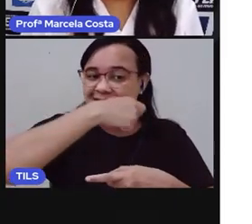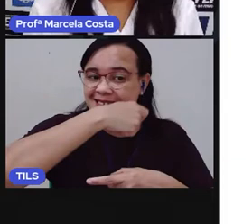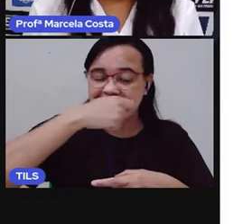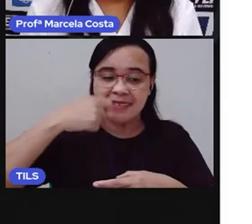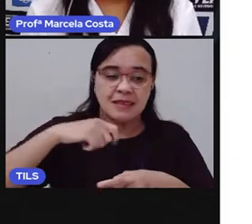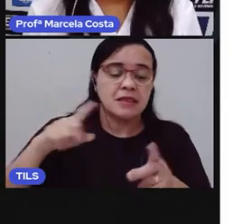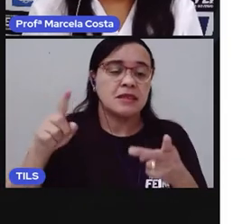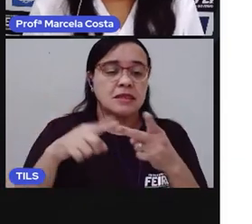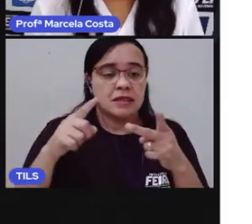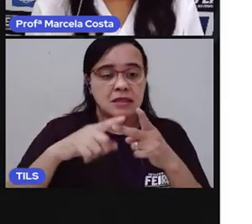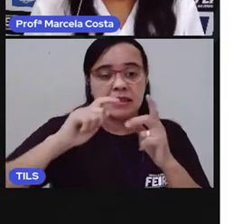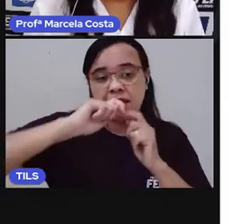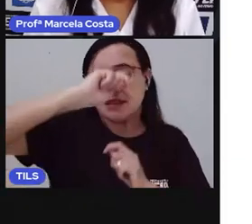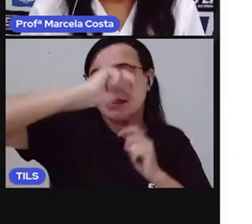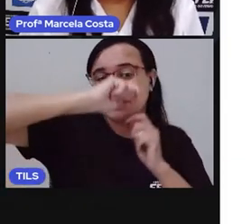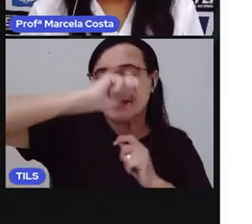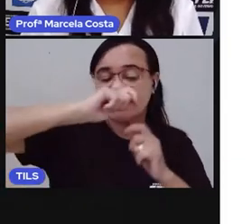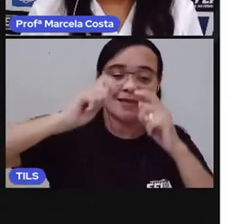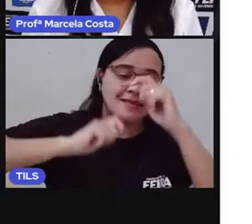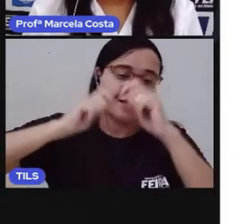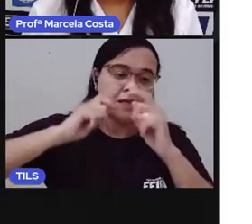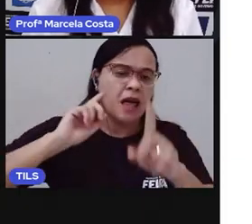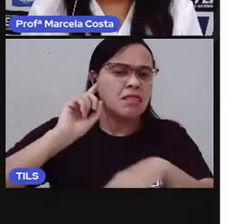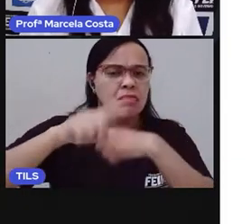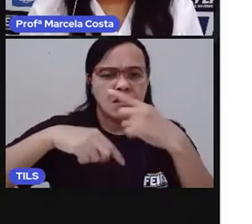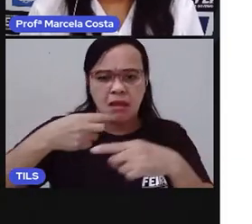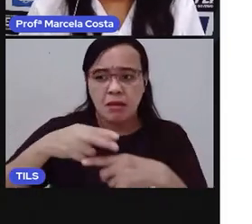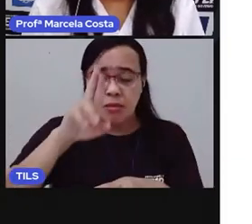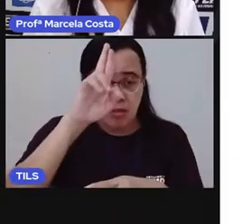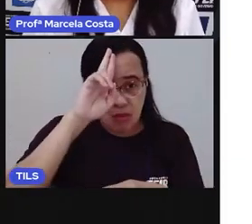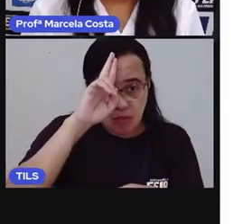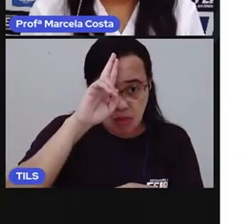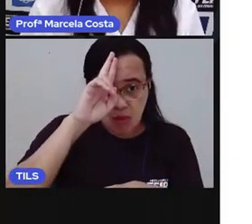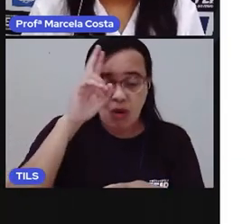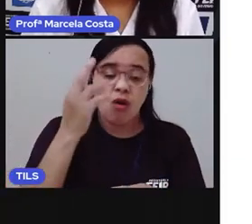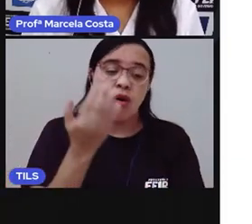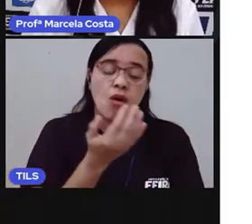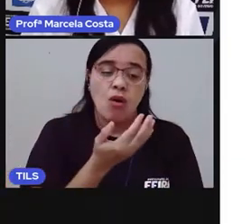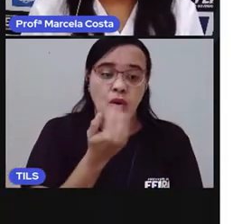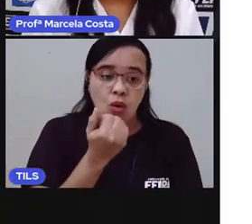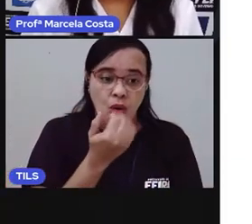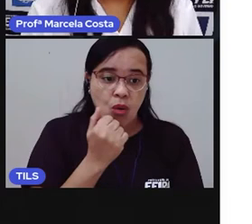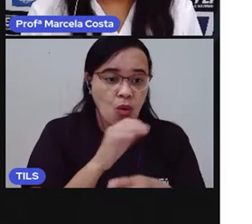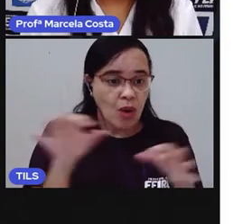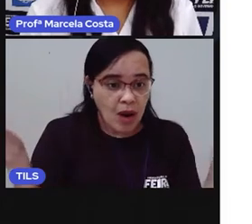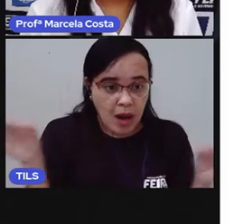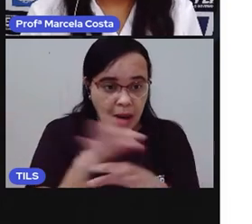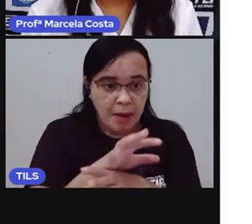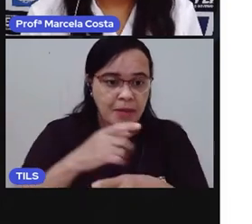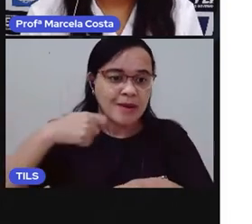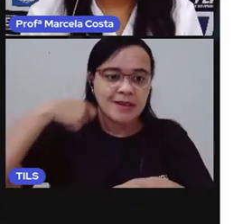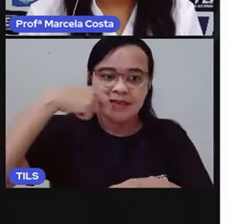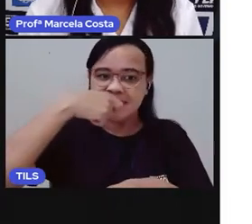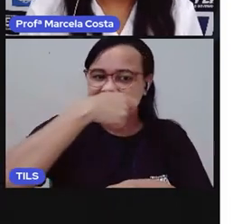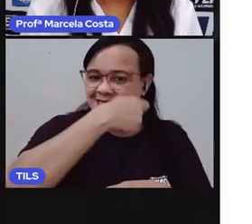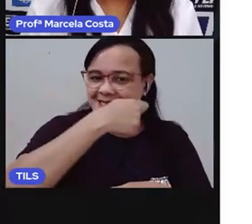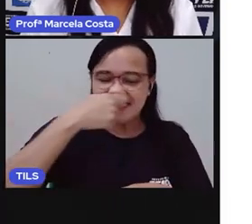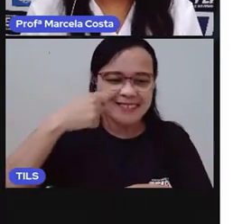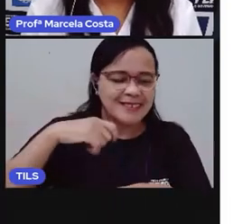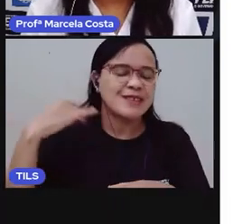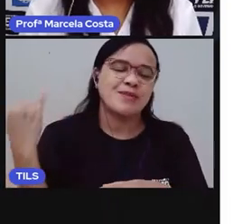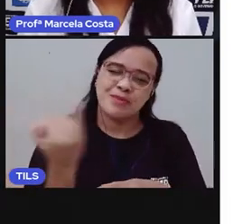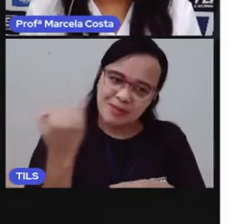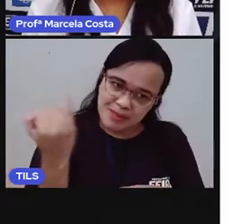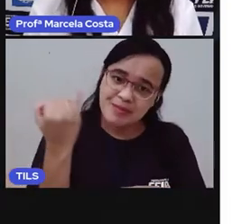Escovando sempre após as refeições, sempre depois de comer doce, para que você mantenha essa saúde e mantenha todos esses dentes, todos